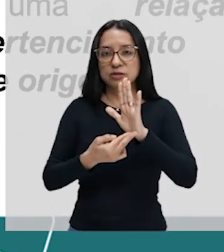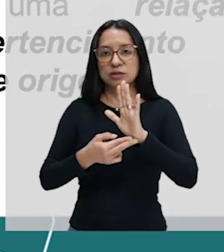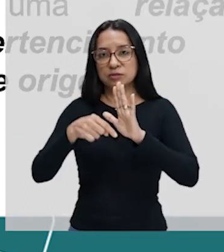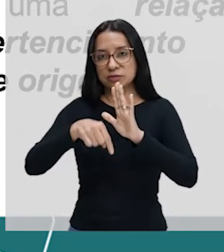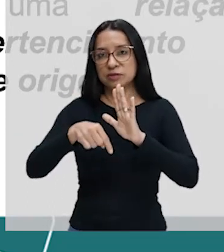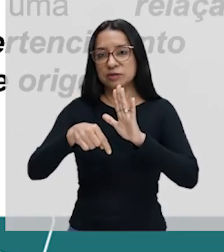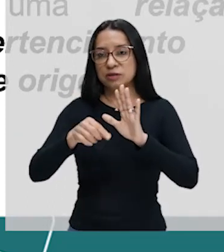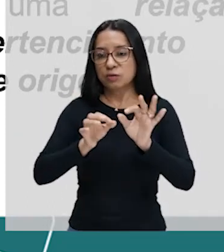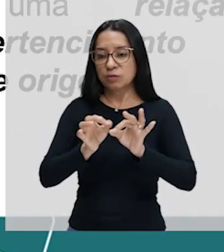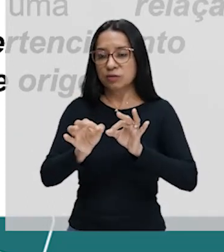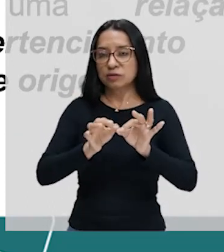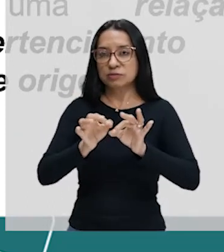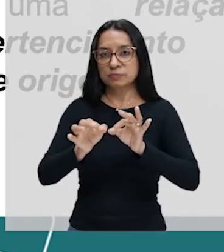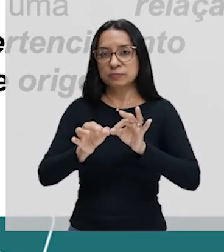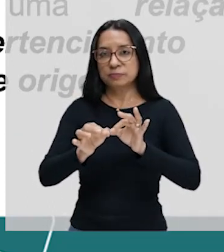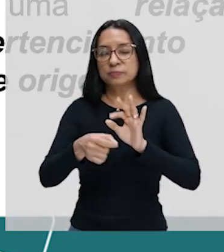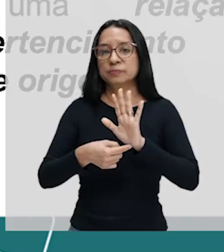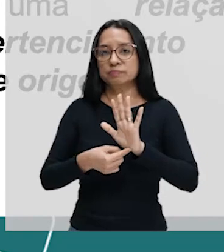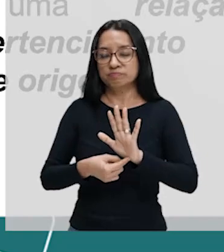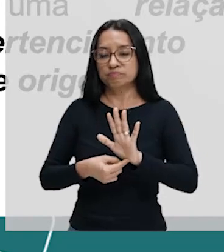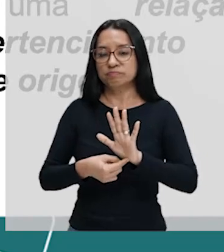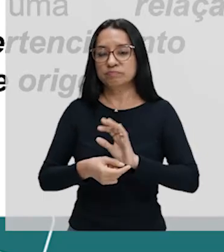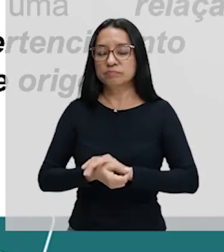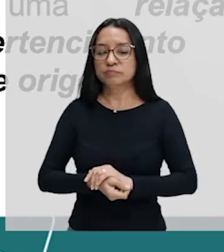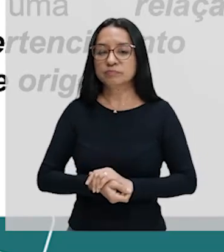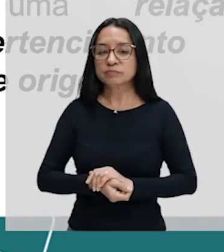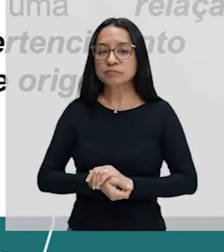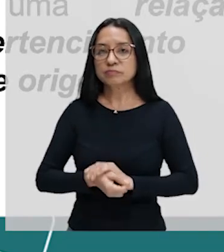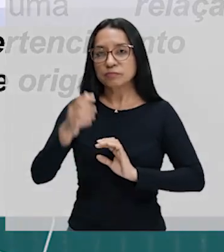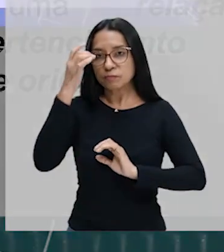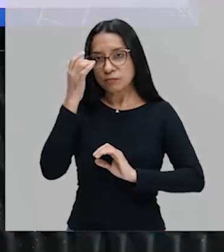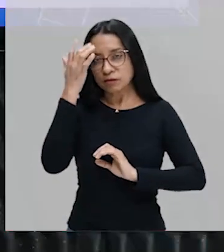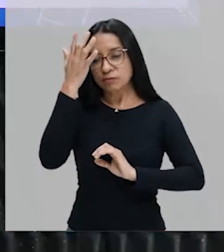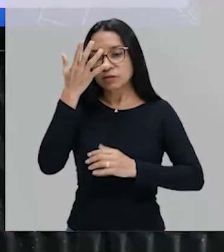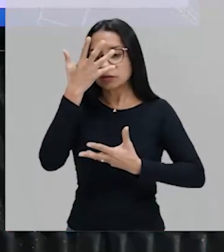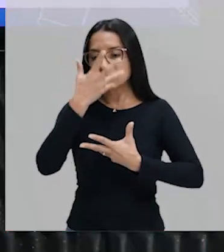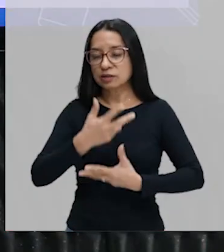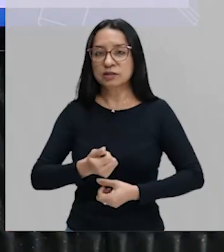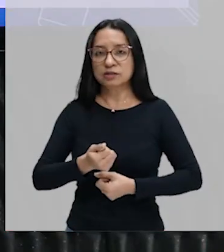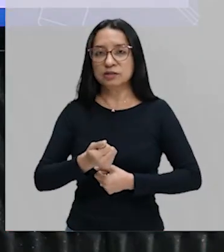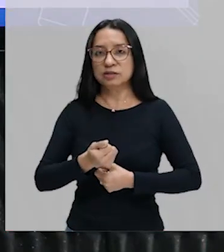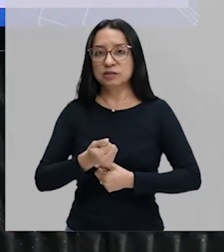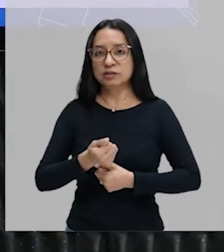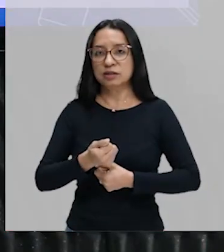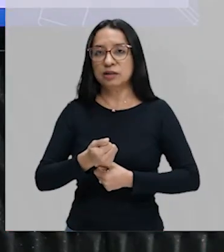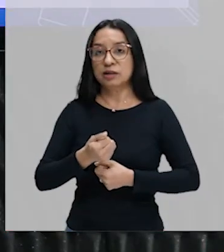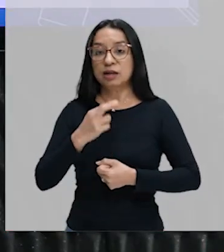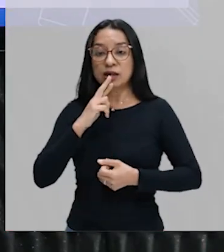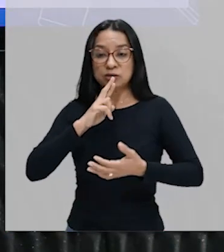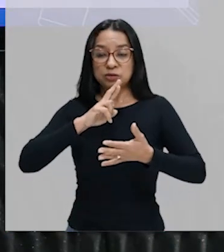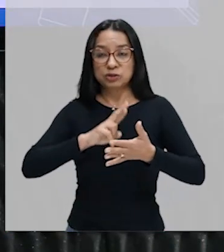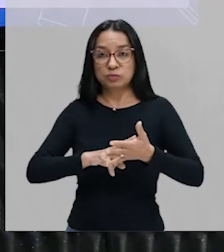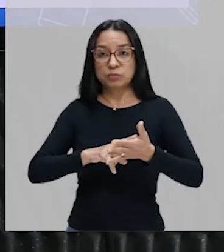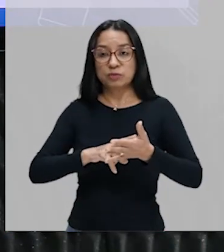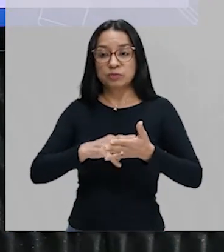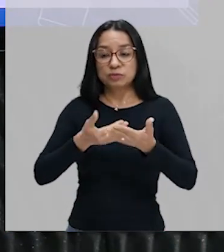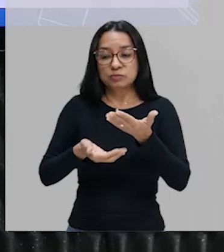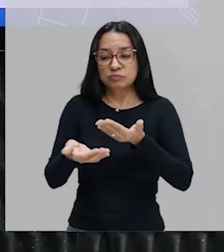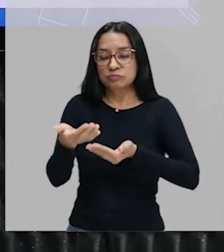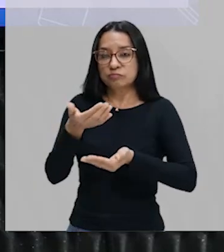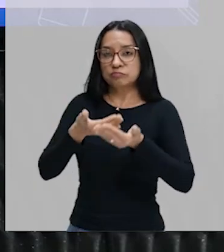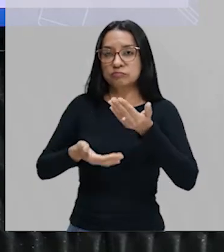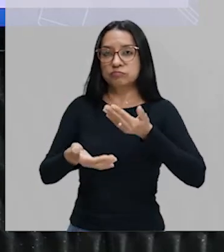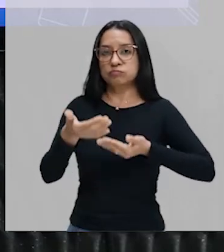são estabelecidas para esta convivência, é mais fácil de eu aceitar, né, as consequências dessa vivência.